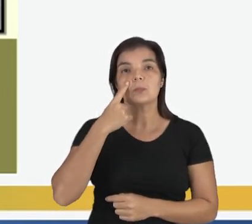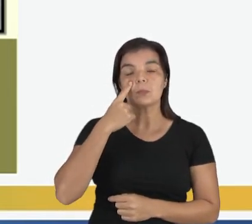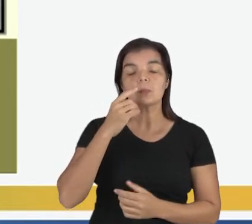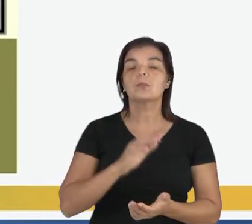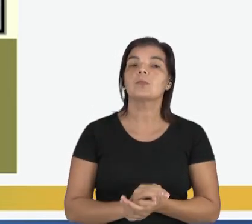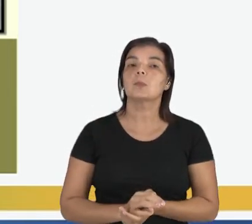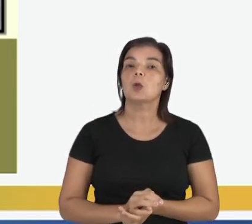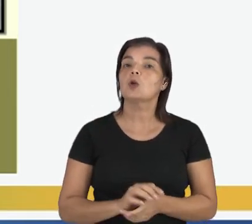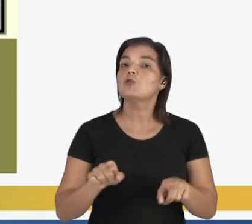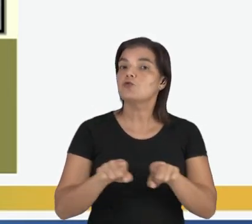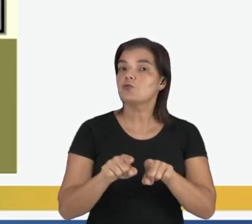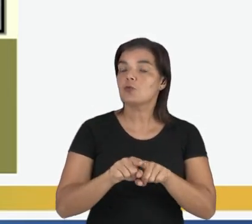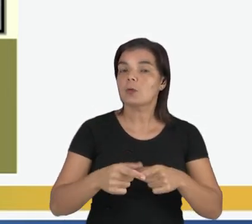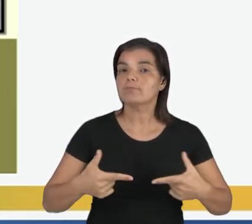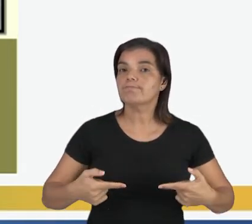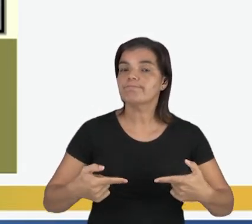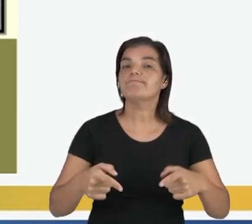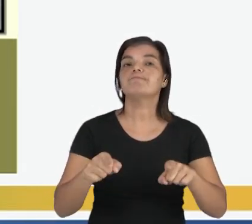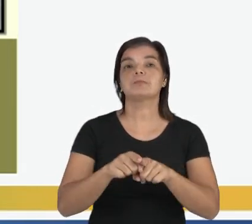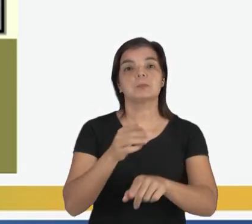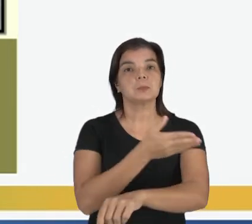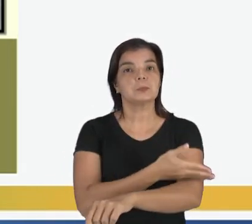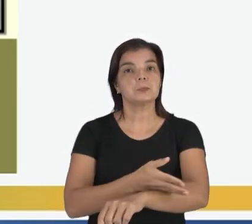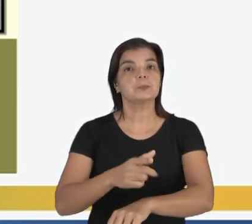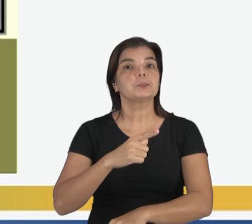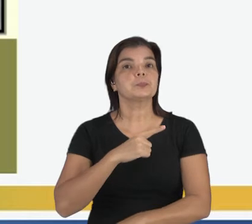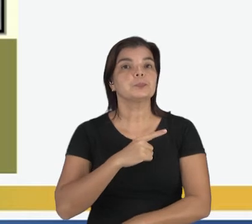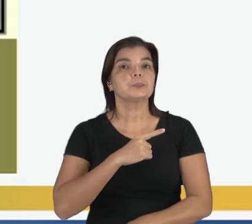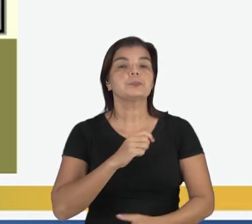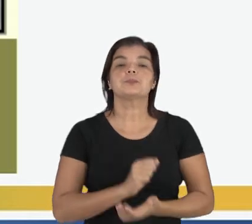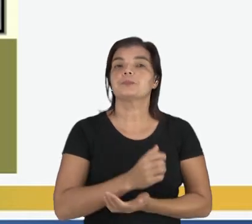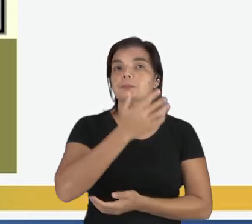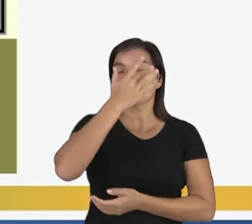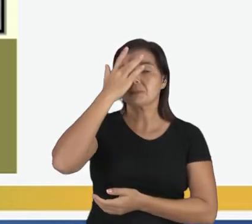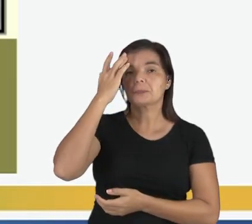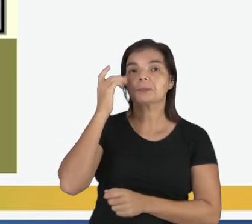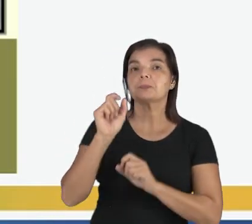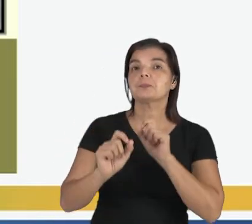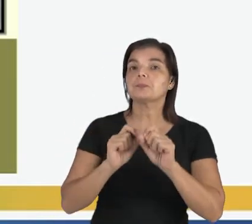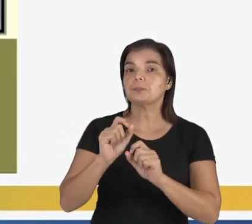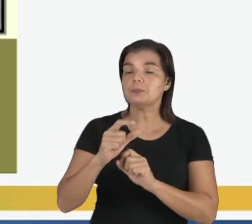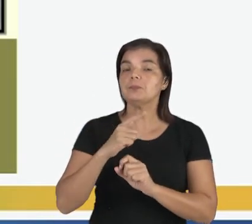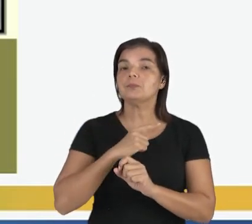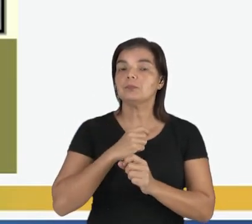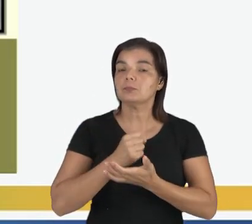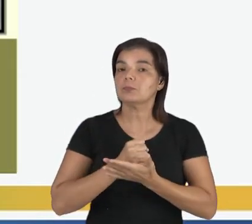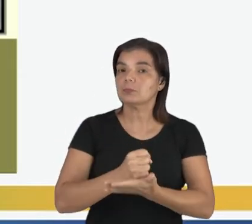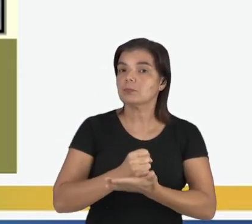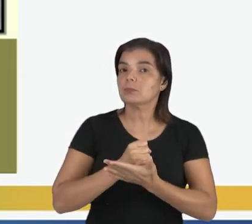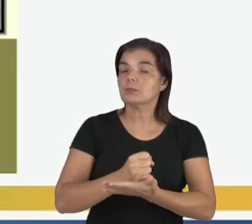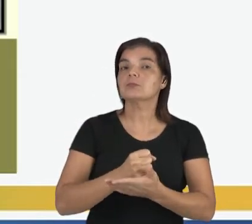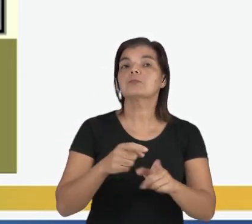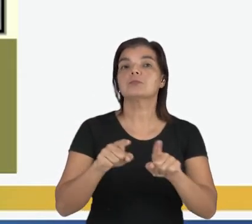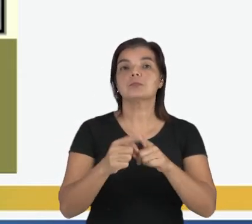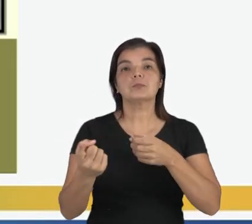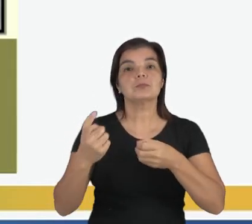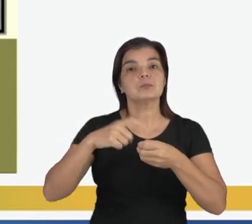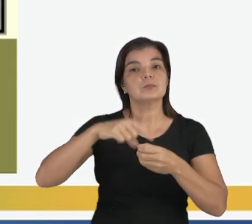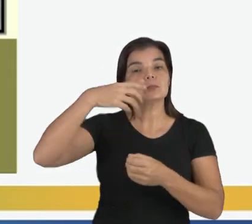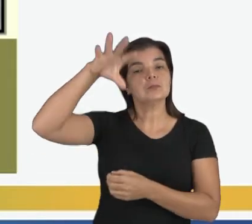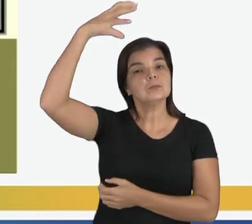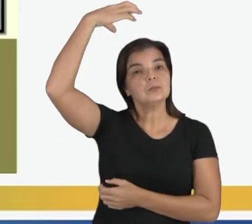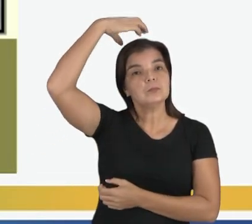comunismo de guerra. O Exército Branco, a gente vai ter, então, aí as pessoas que estão apoiando, né, o retorno do